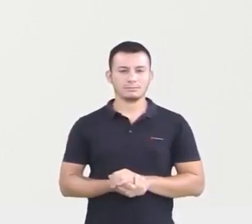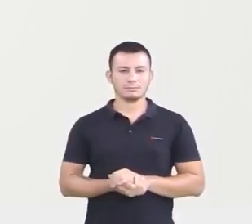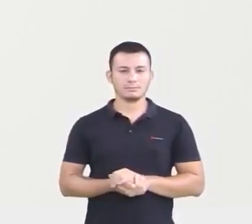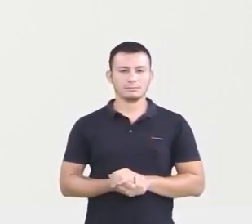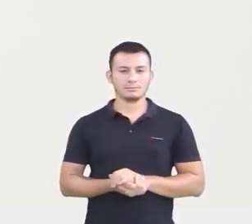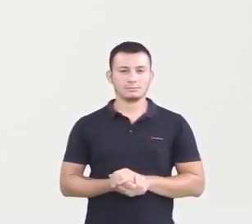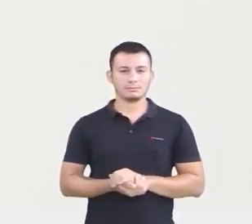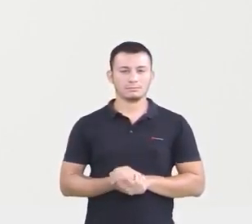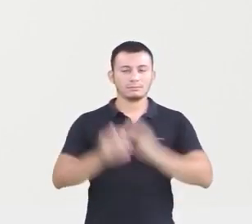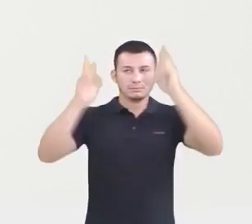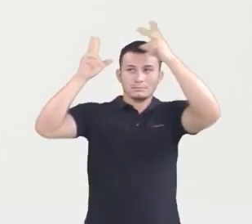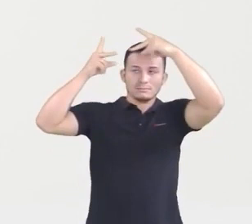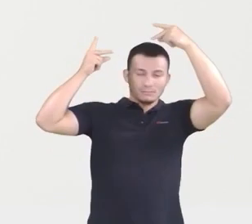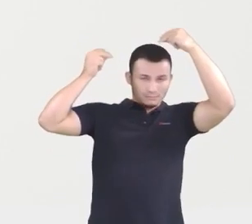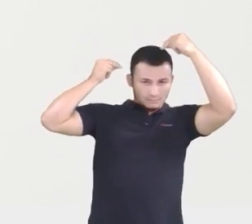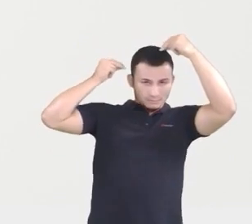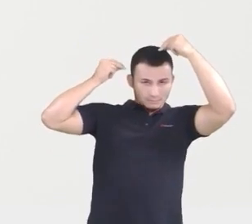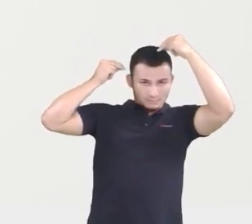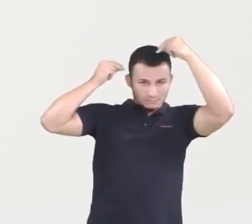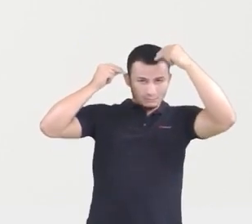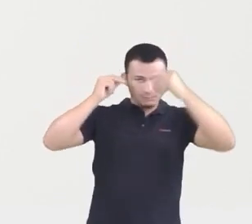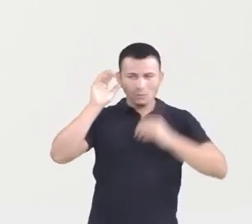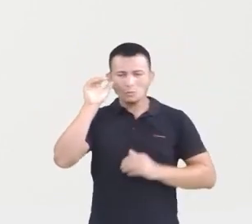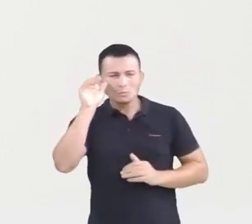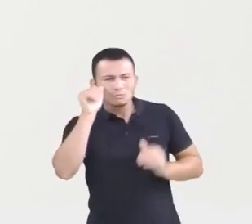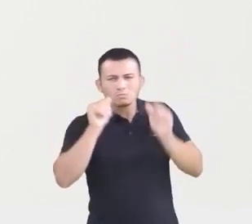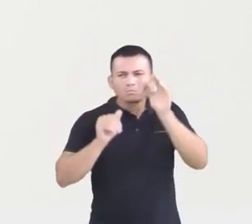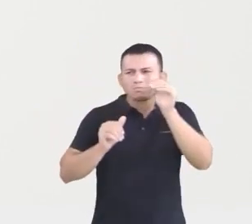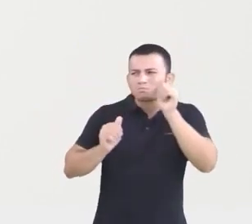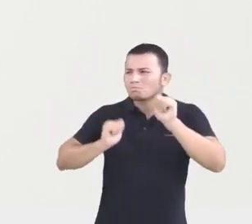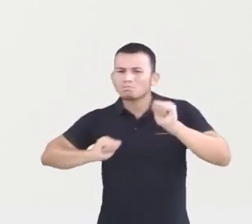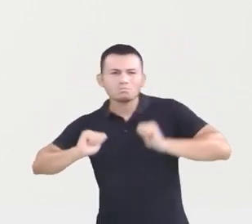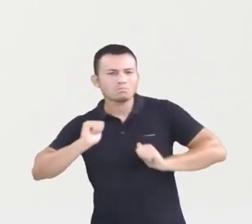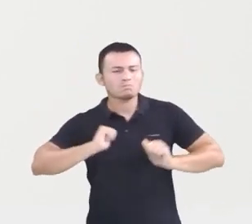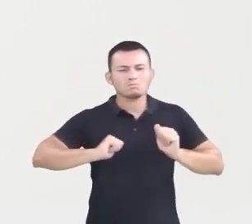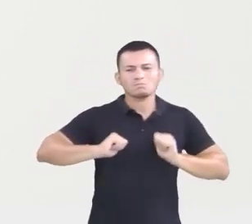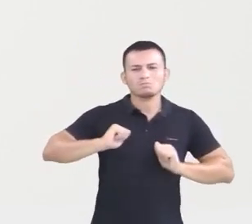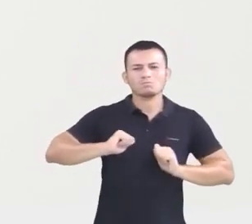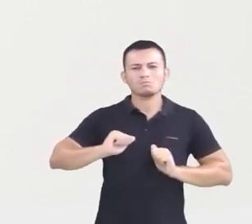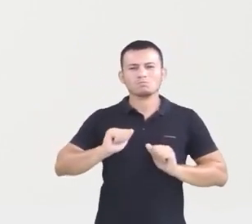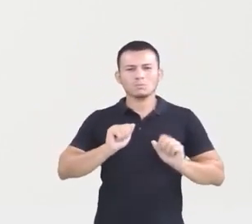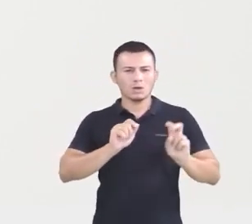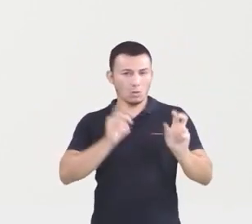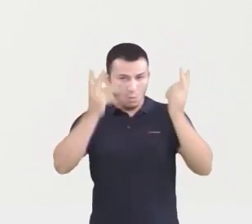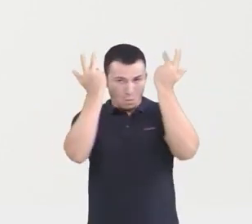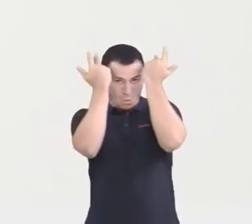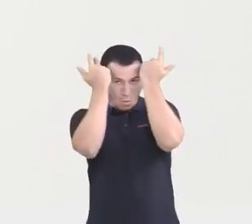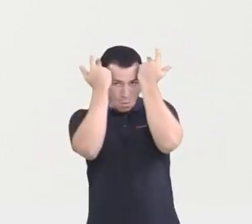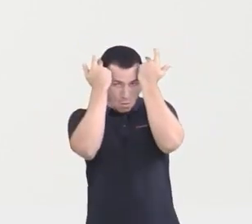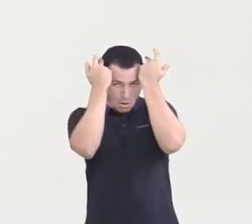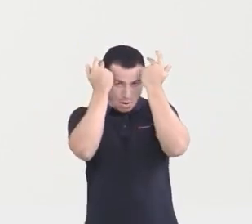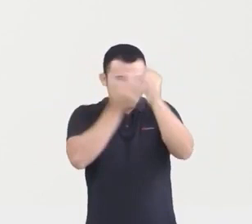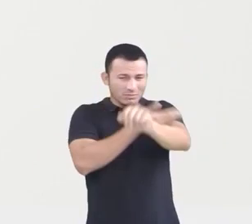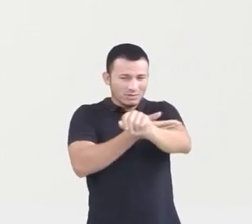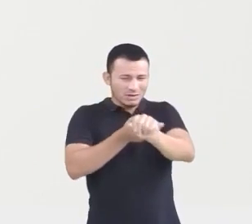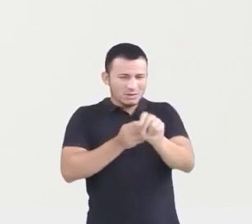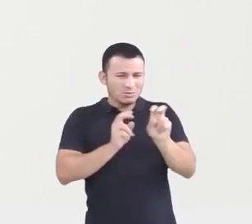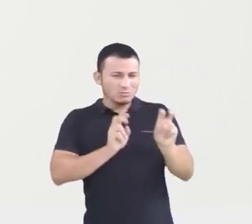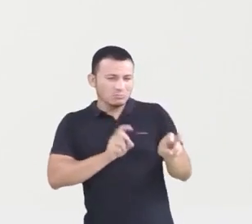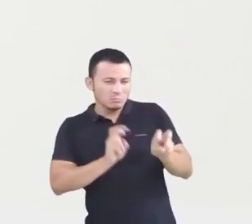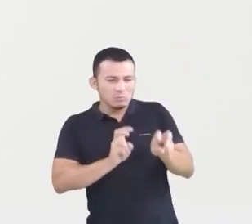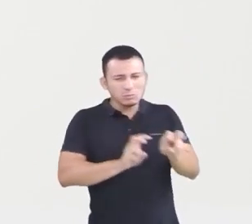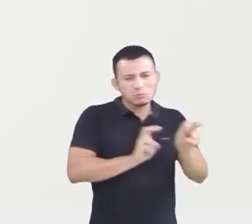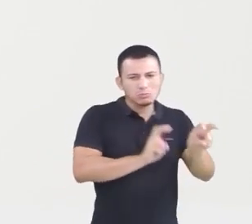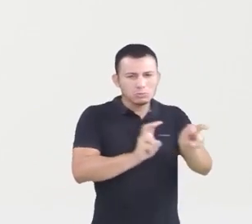Alice é uma menina curiosa que segue um coelho branco que usava colete e relógio e, sem pensar, entra em